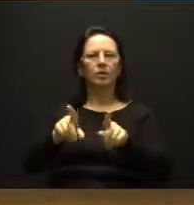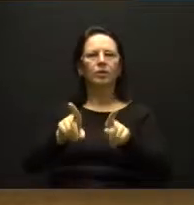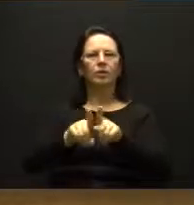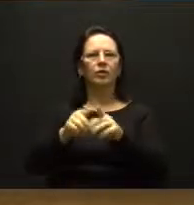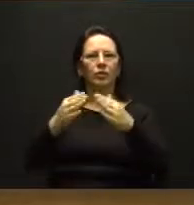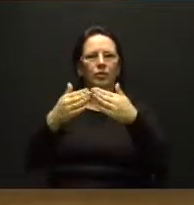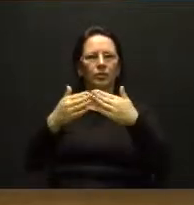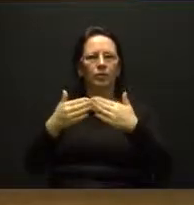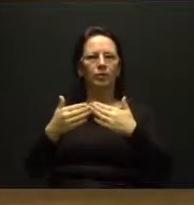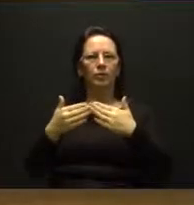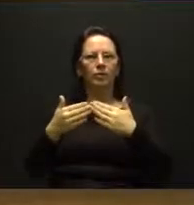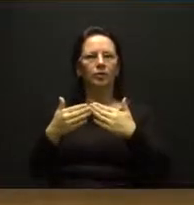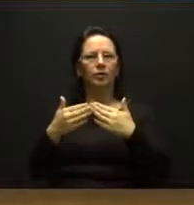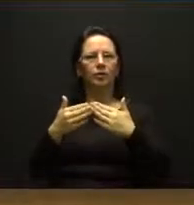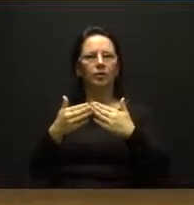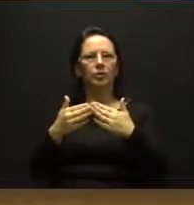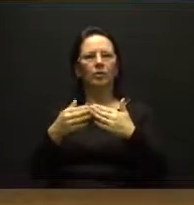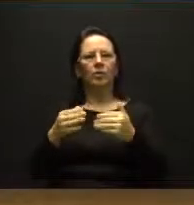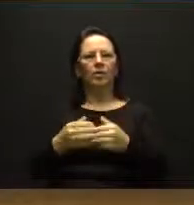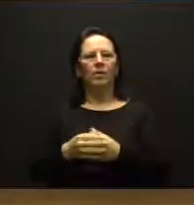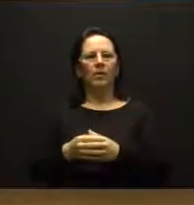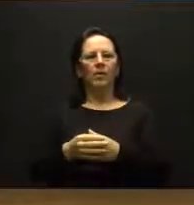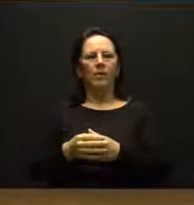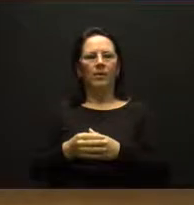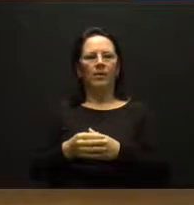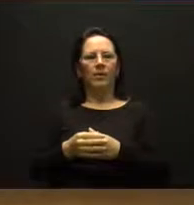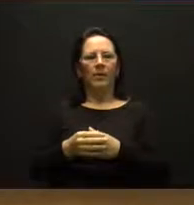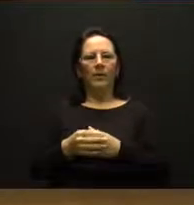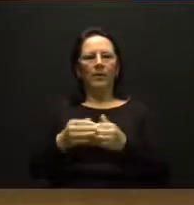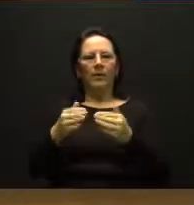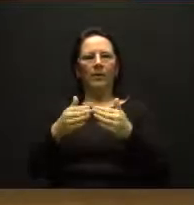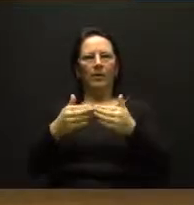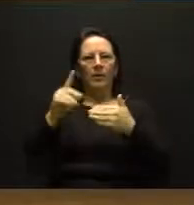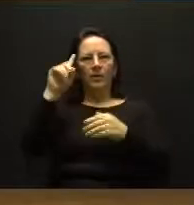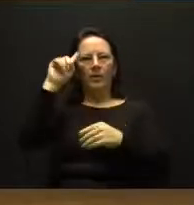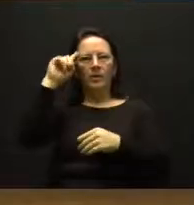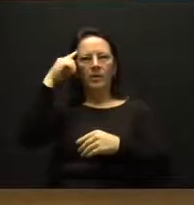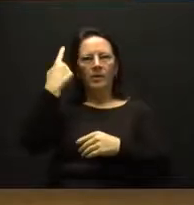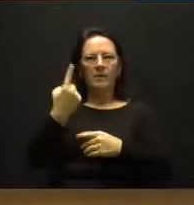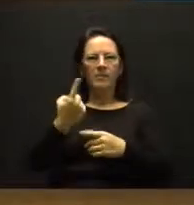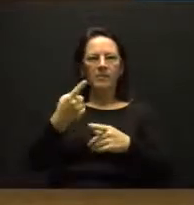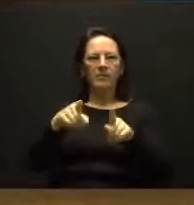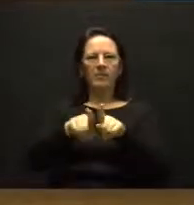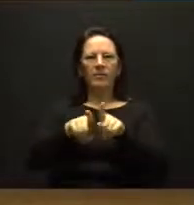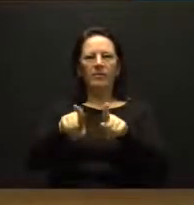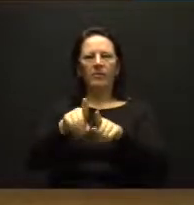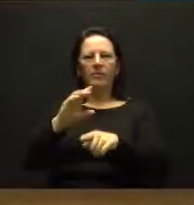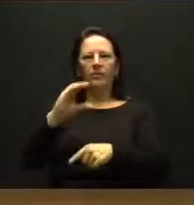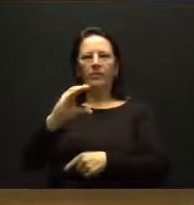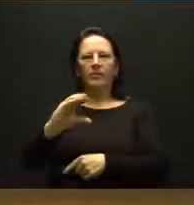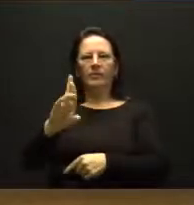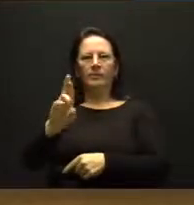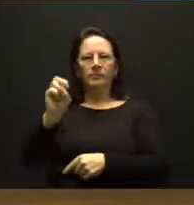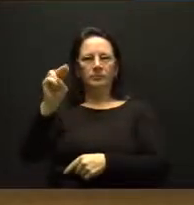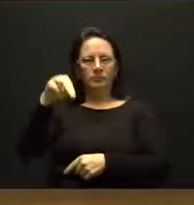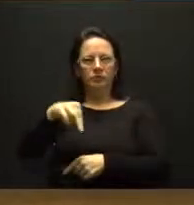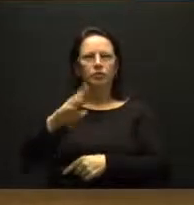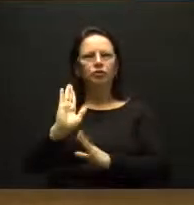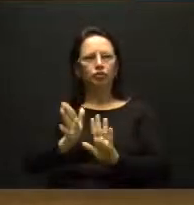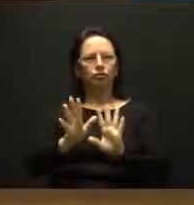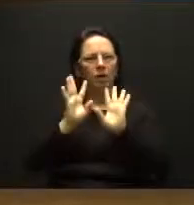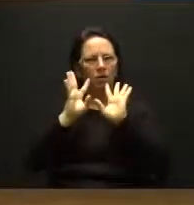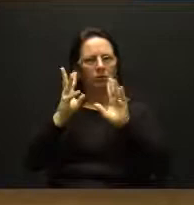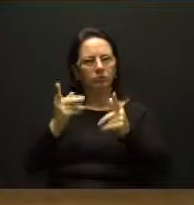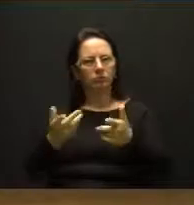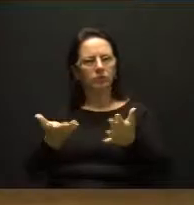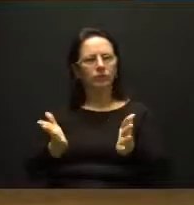pedido em relação a algumas dúvidas que nós tínhamos para esta